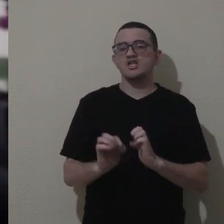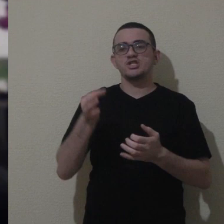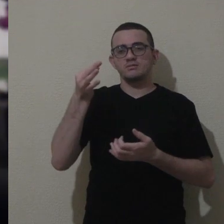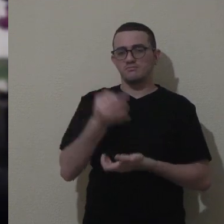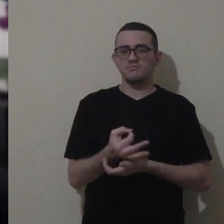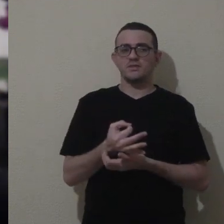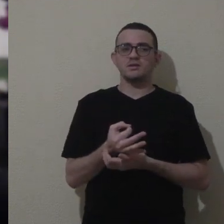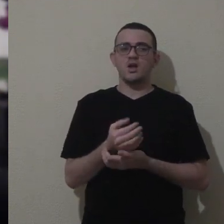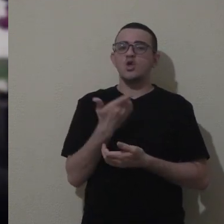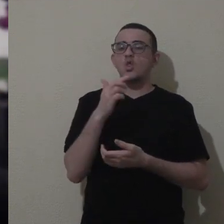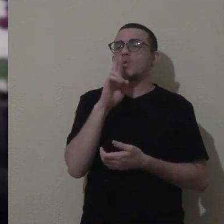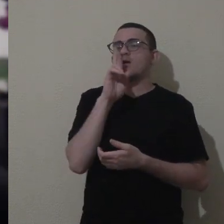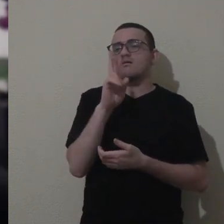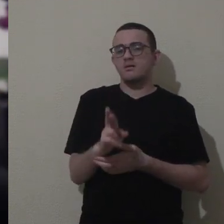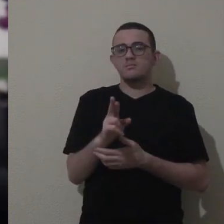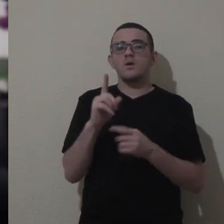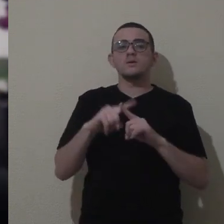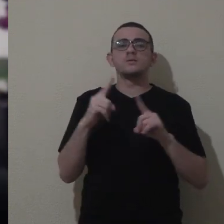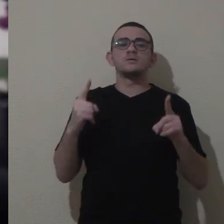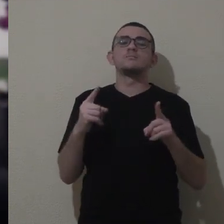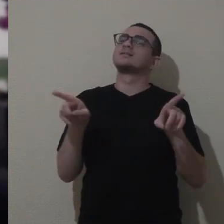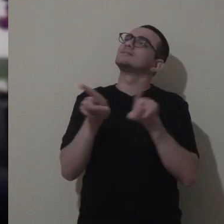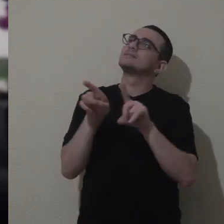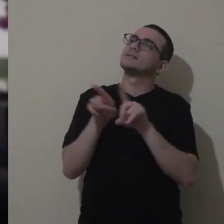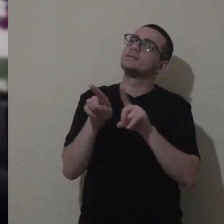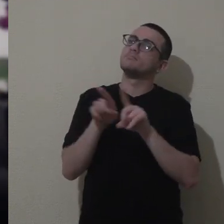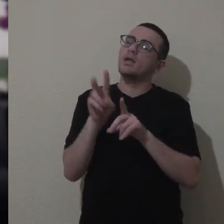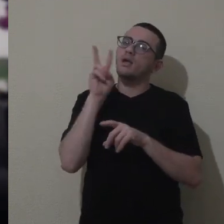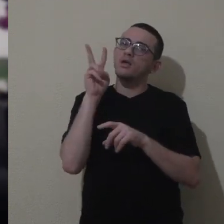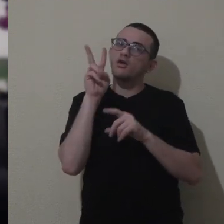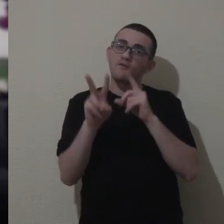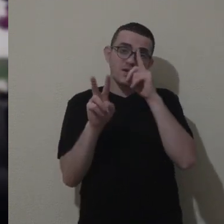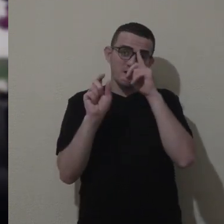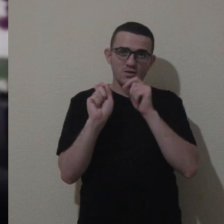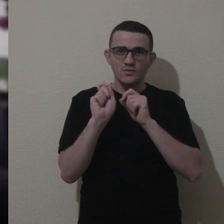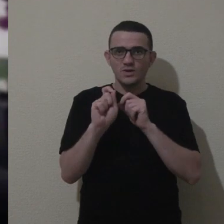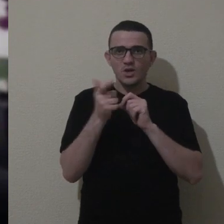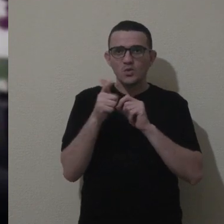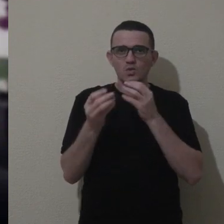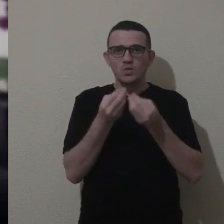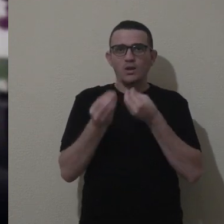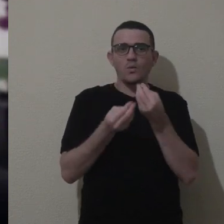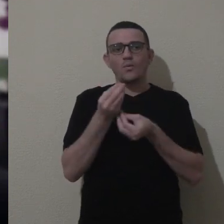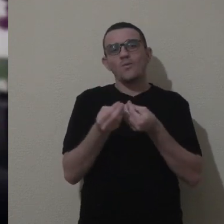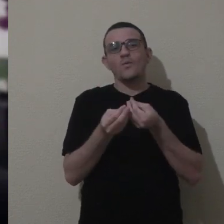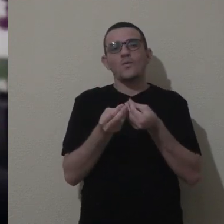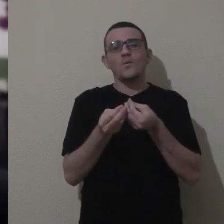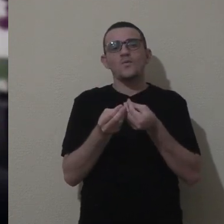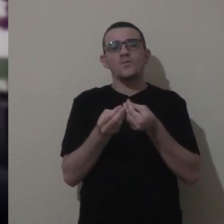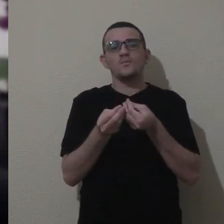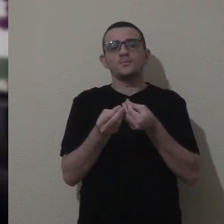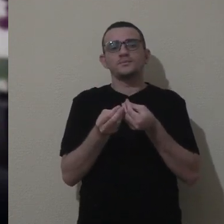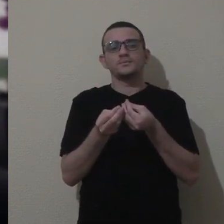eticamente correto, eu não tenho essa resposta. Mas, da mesma maneira que eu vejo de que não dá para a